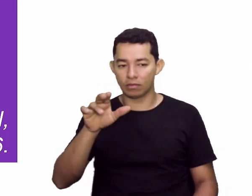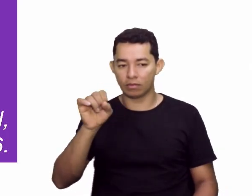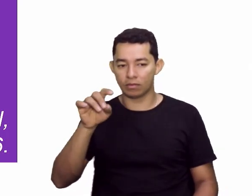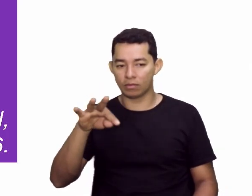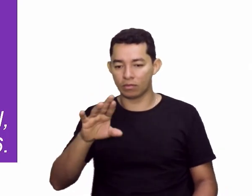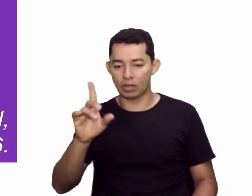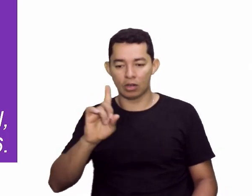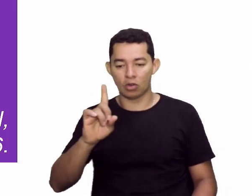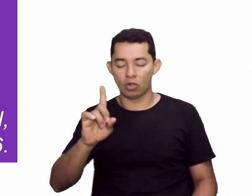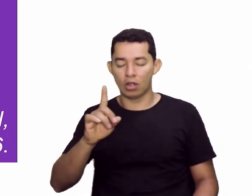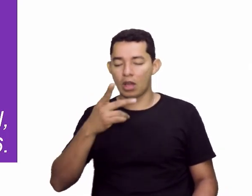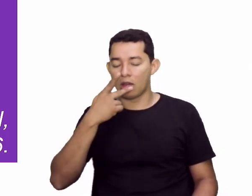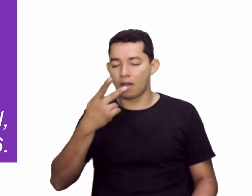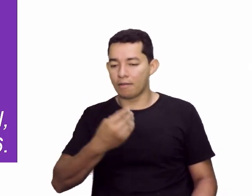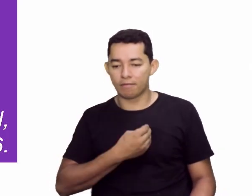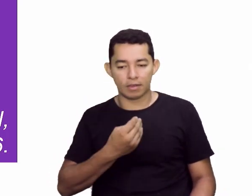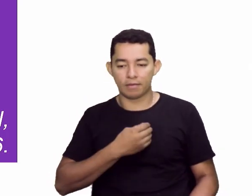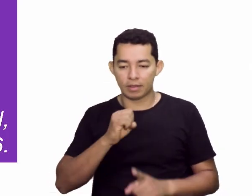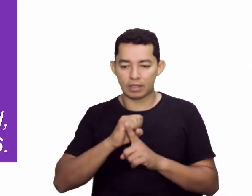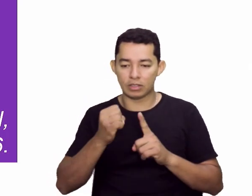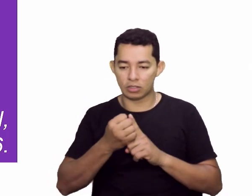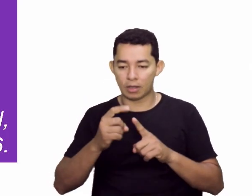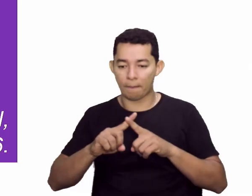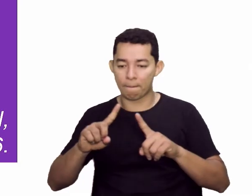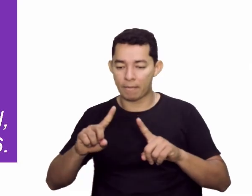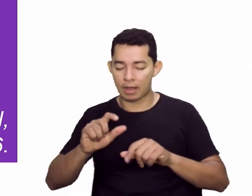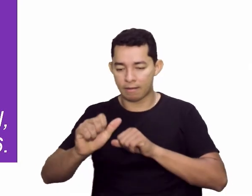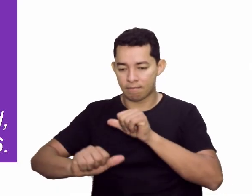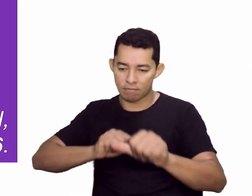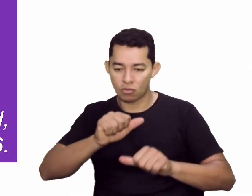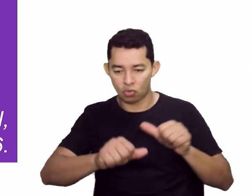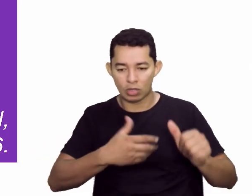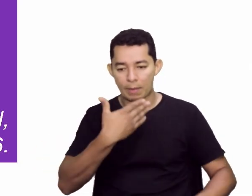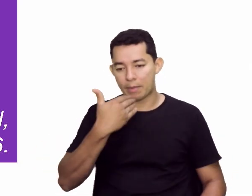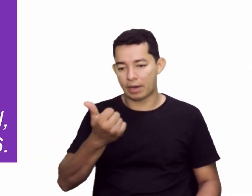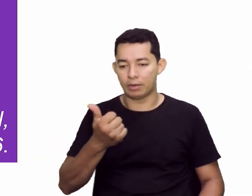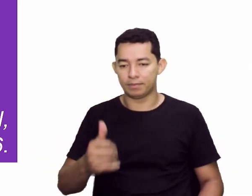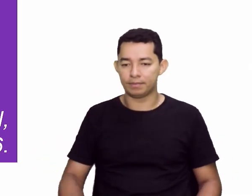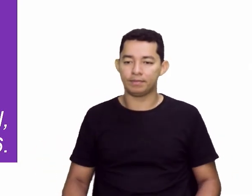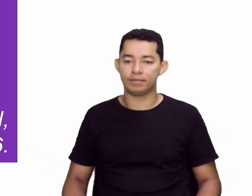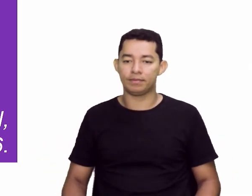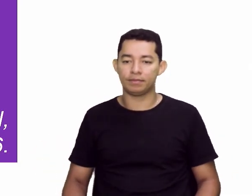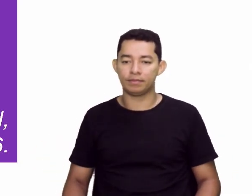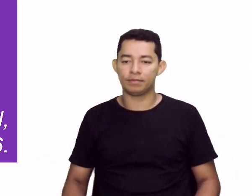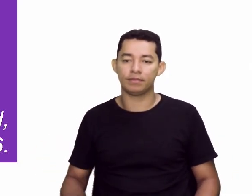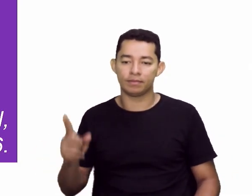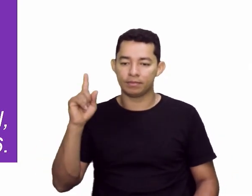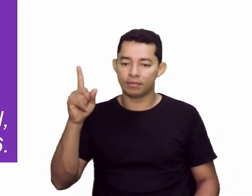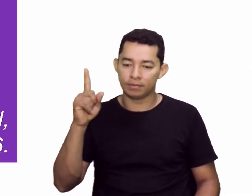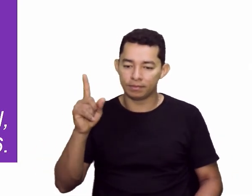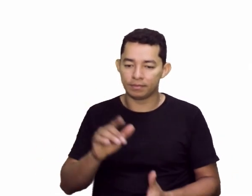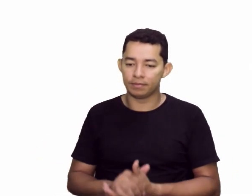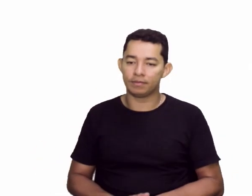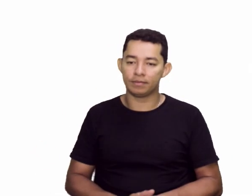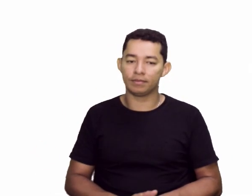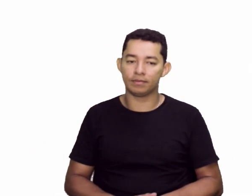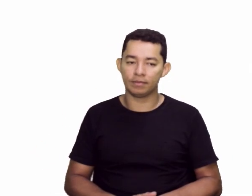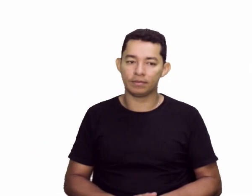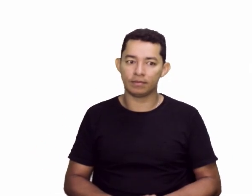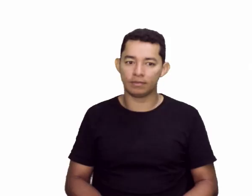em sociedade, é transformá-la para melhor. Está aqui ele em ação, ok?